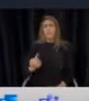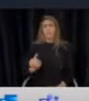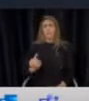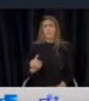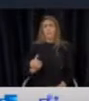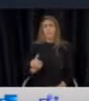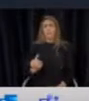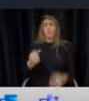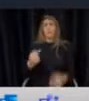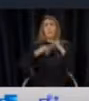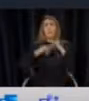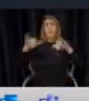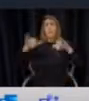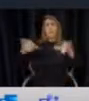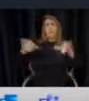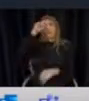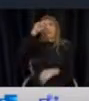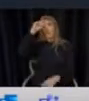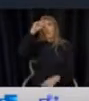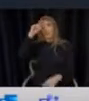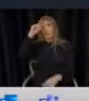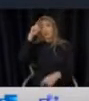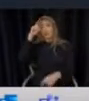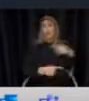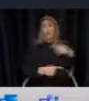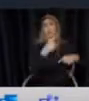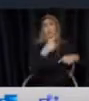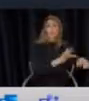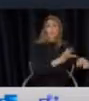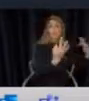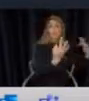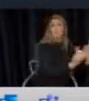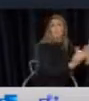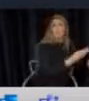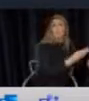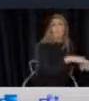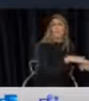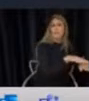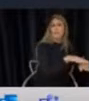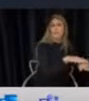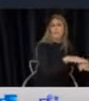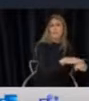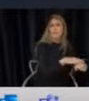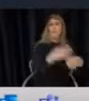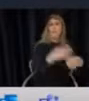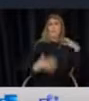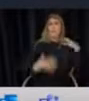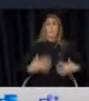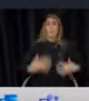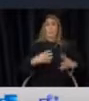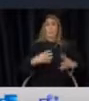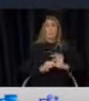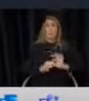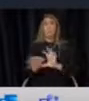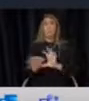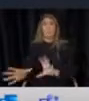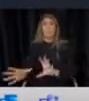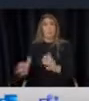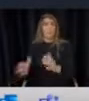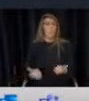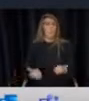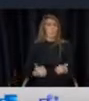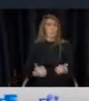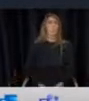gente entra em contato com a família para fazer a liberação do corpo. Nós não fazemos a apresentação das famílias, tá?